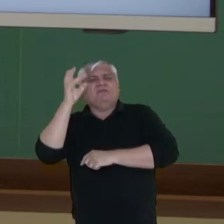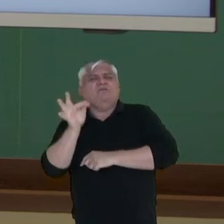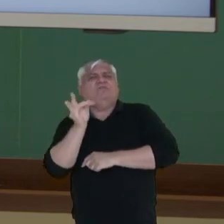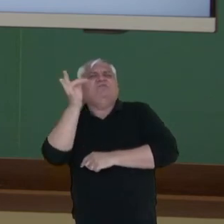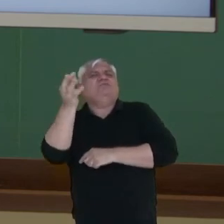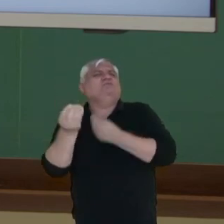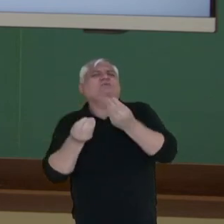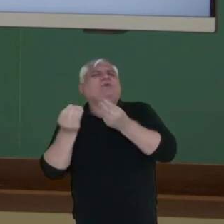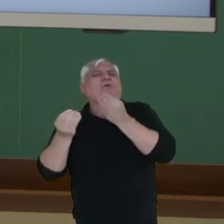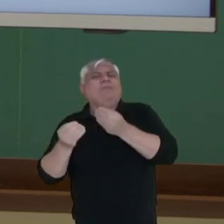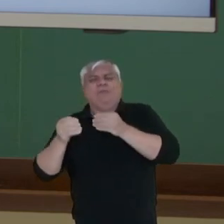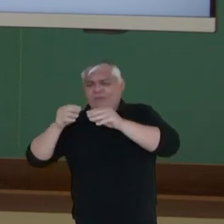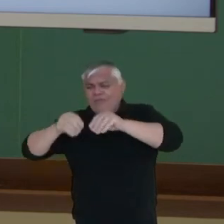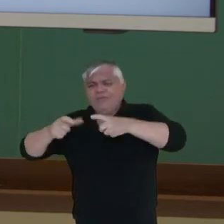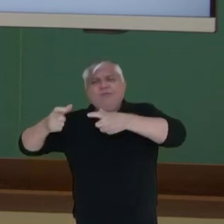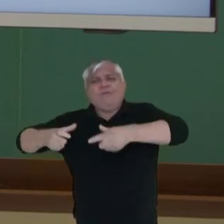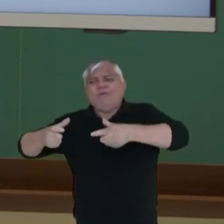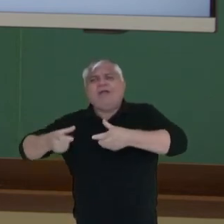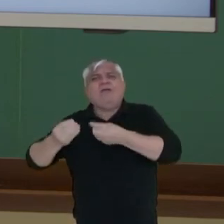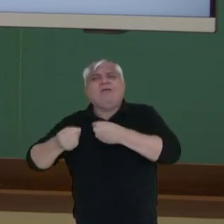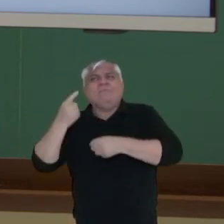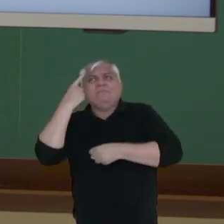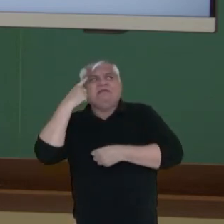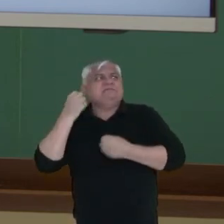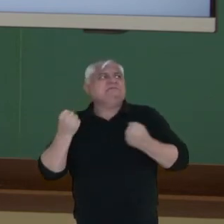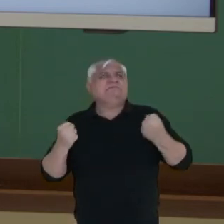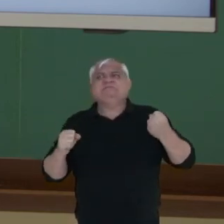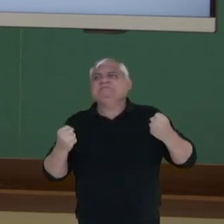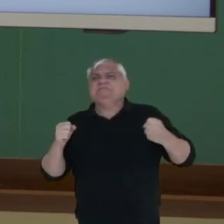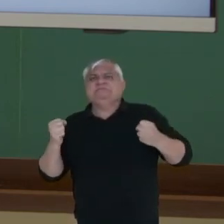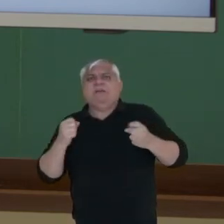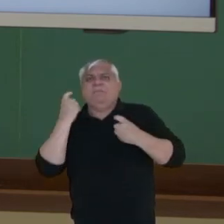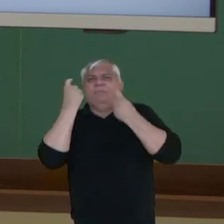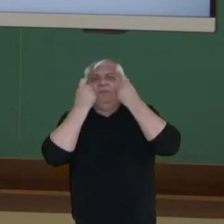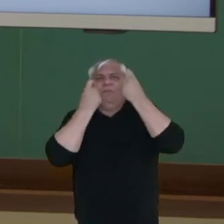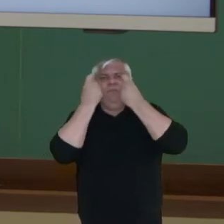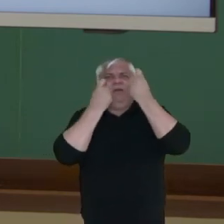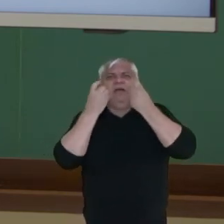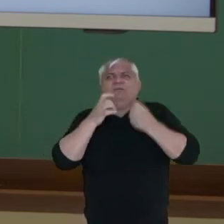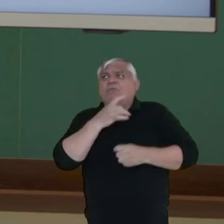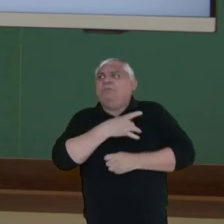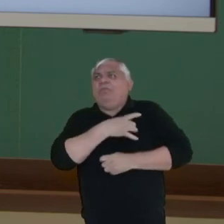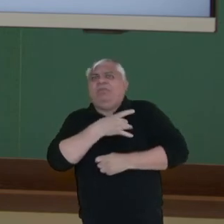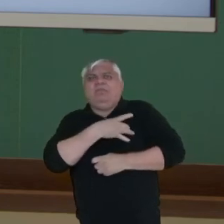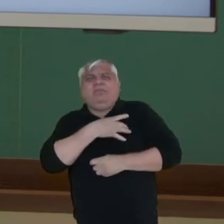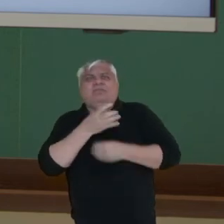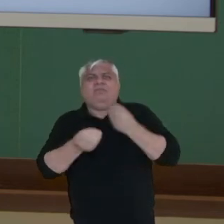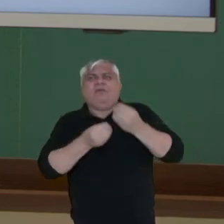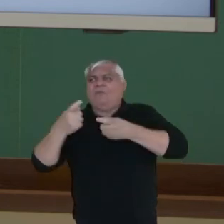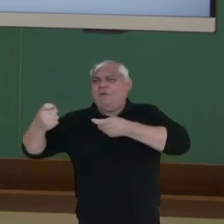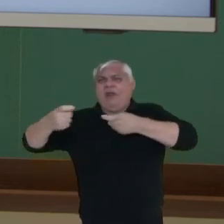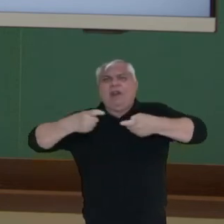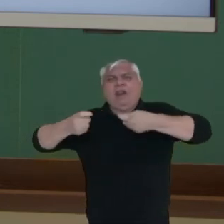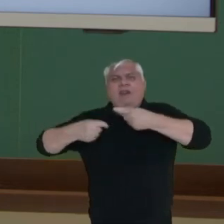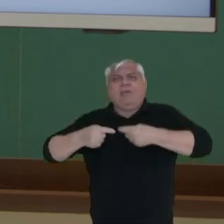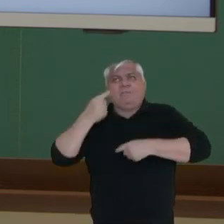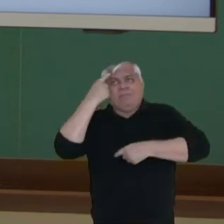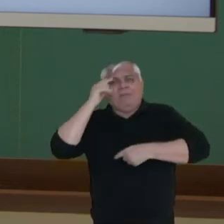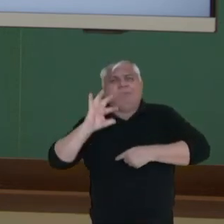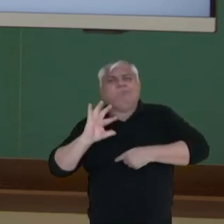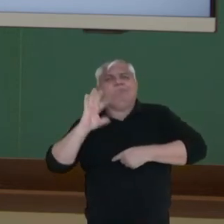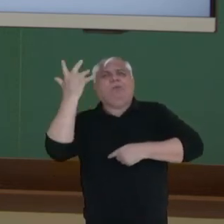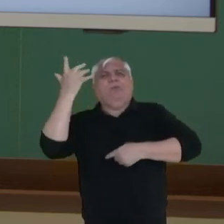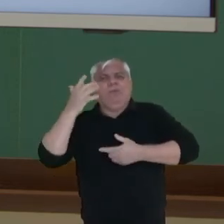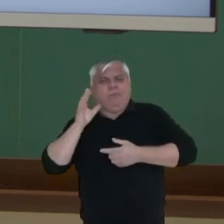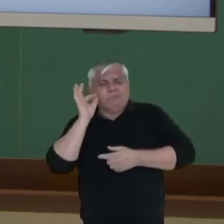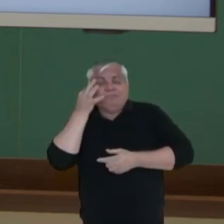terra natal. Imagine viver em uma cidade nessa região com medo real de uma guerra que pode